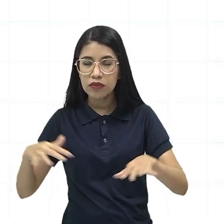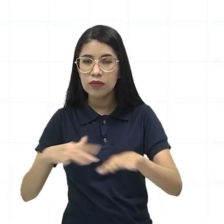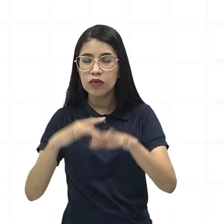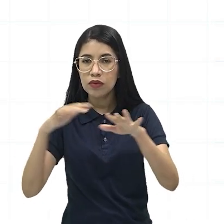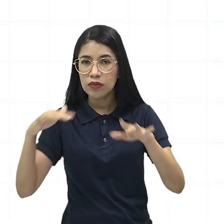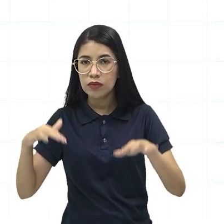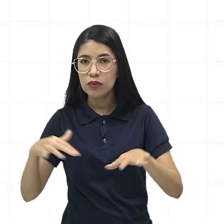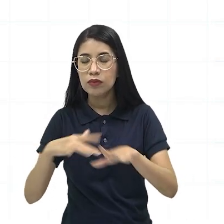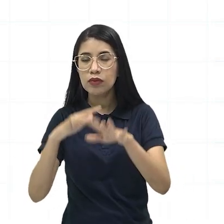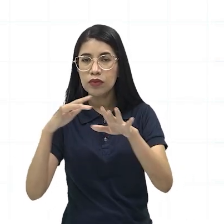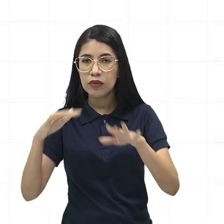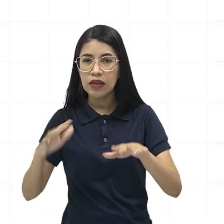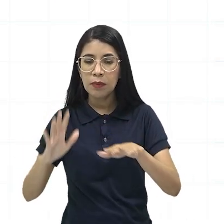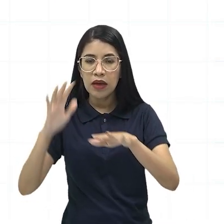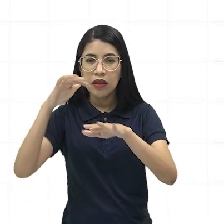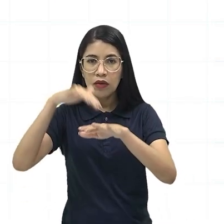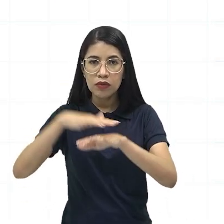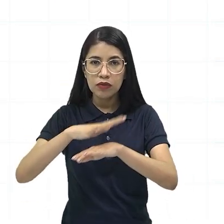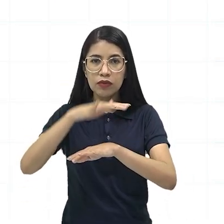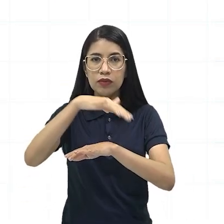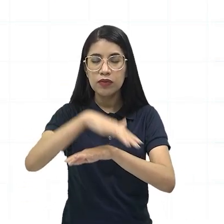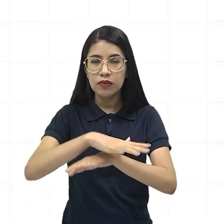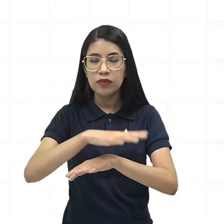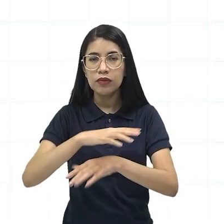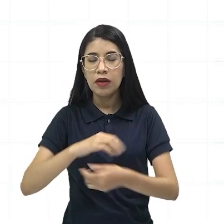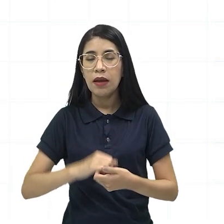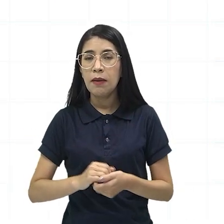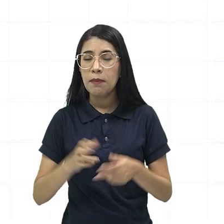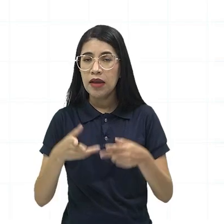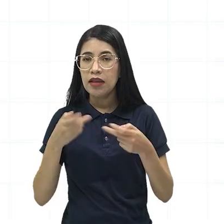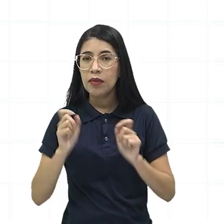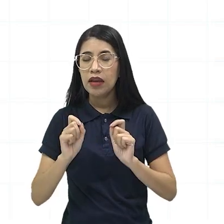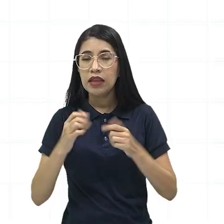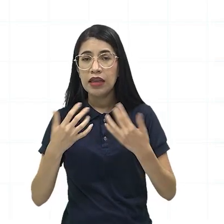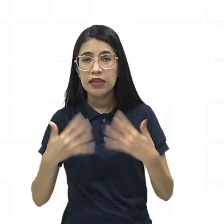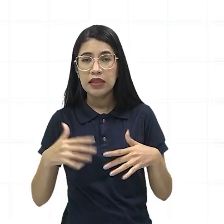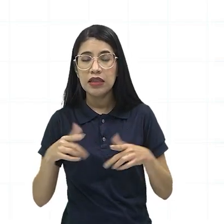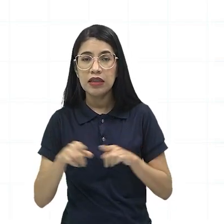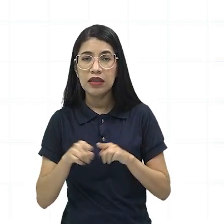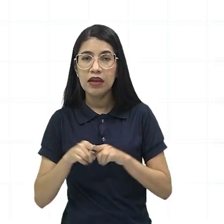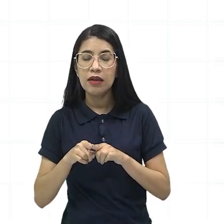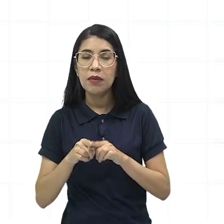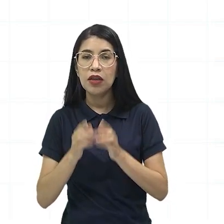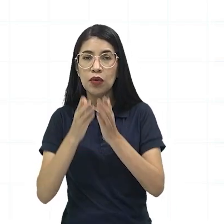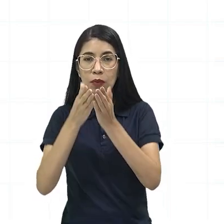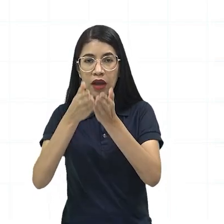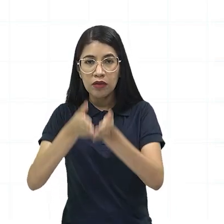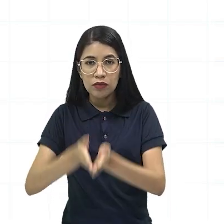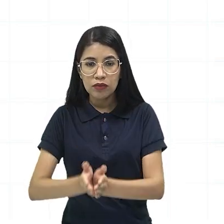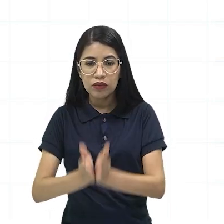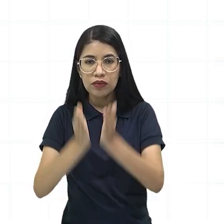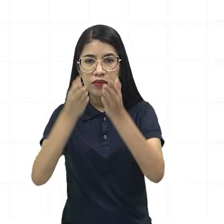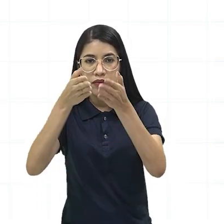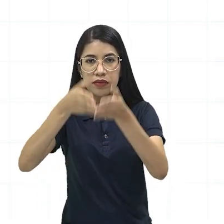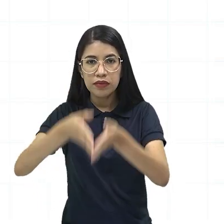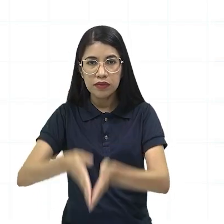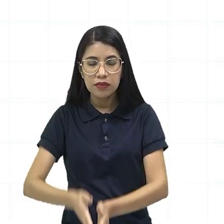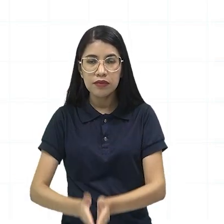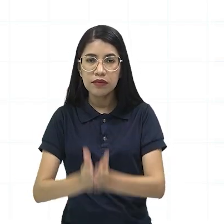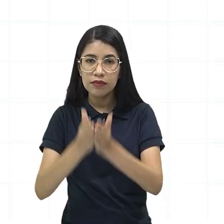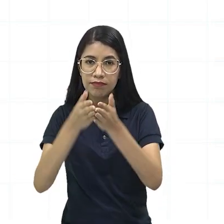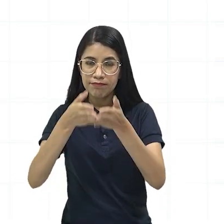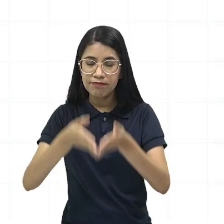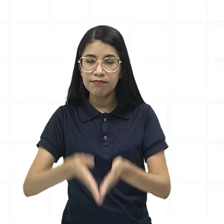avançando 200, 300 metros. Olha esse exagero às vezes, né? Espatifando barcos contra o cais e bramindo